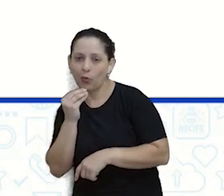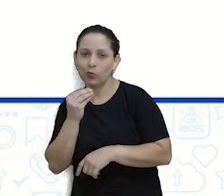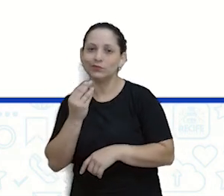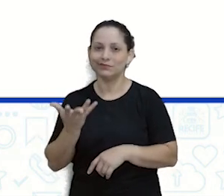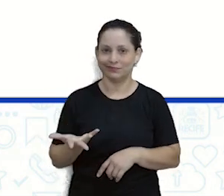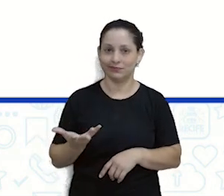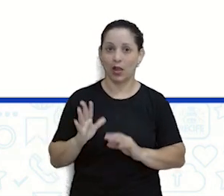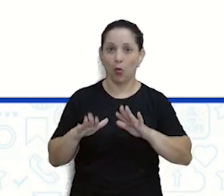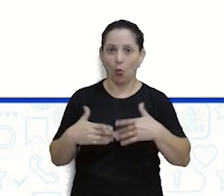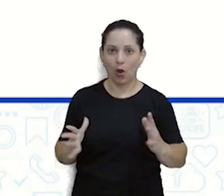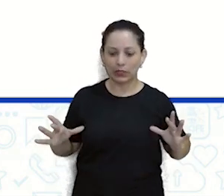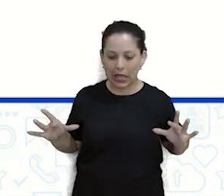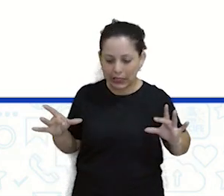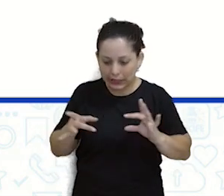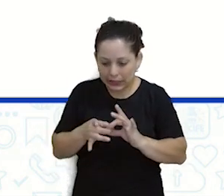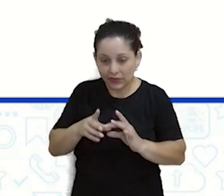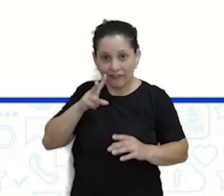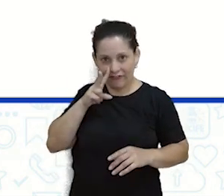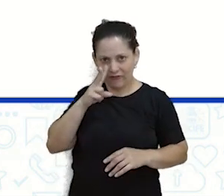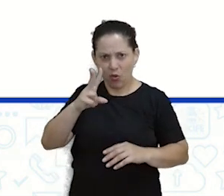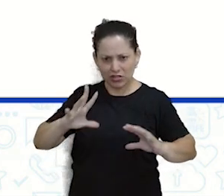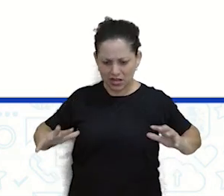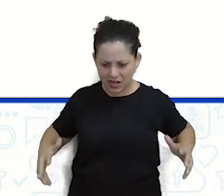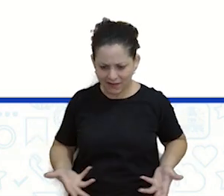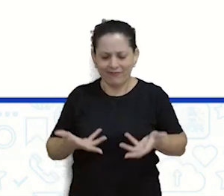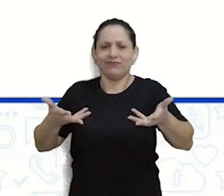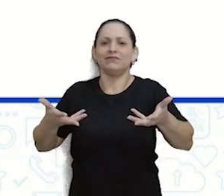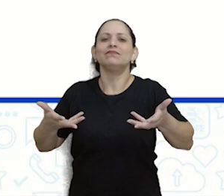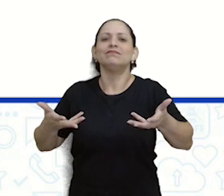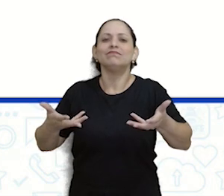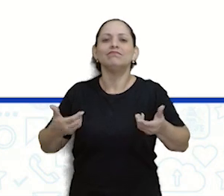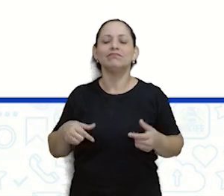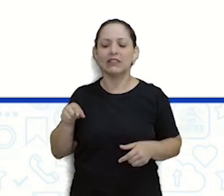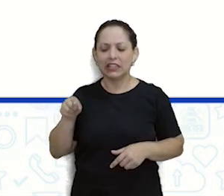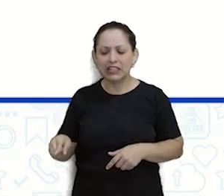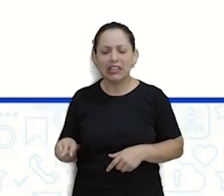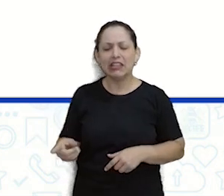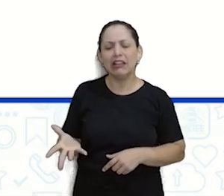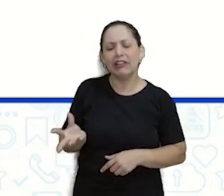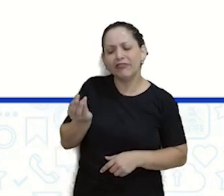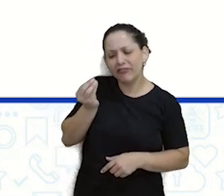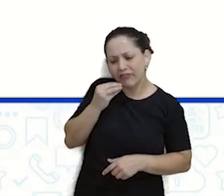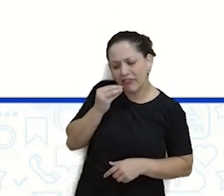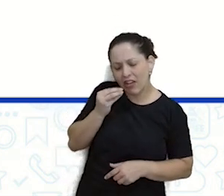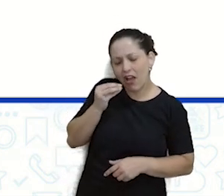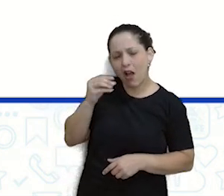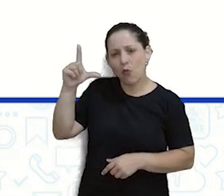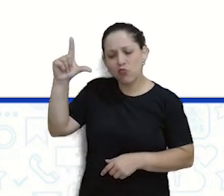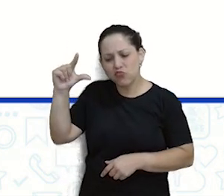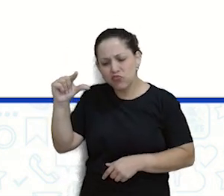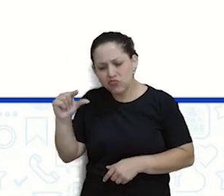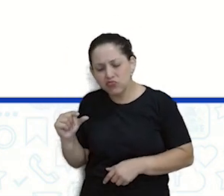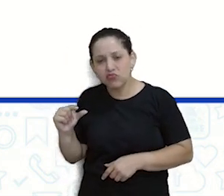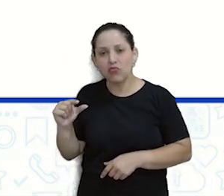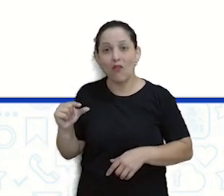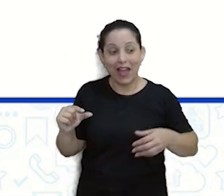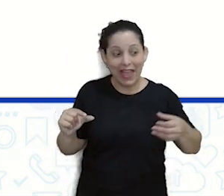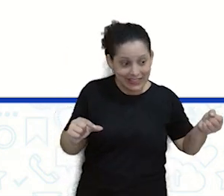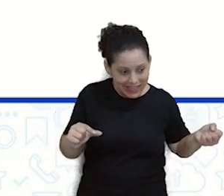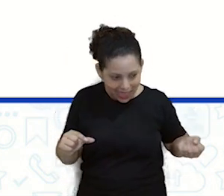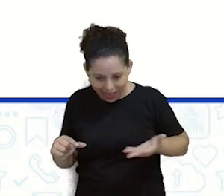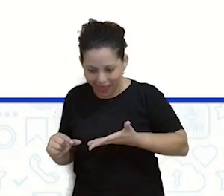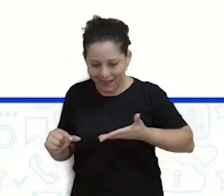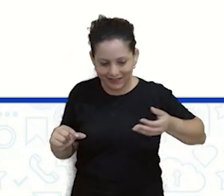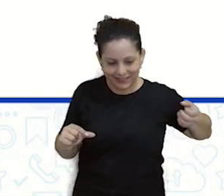quando ocorre essa ligação, fortalece. É como se aquele que está ali sem muita energia vai receber a energia